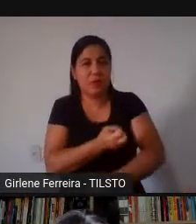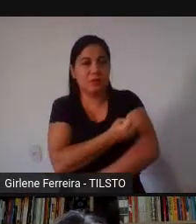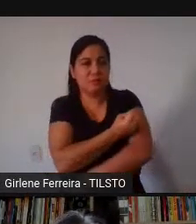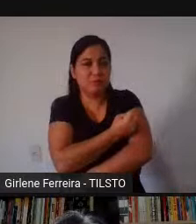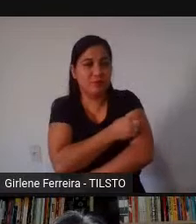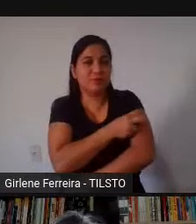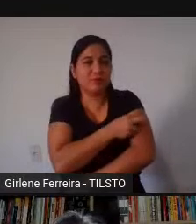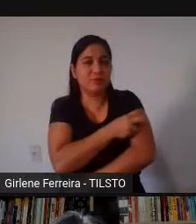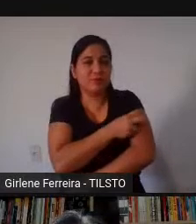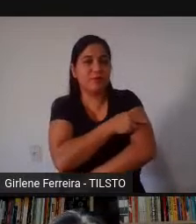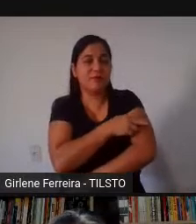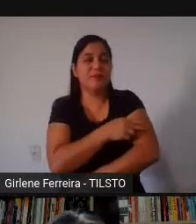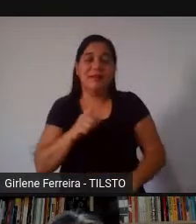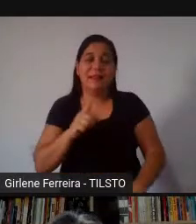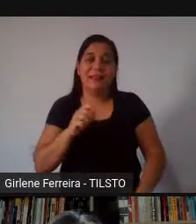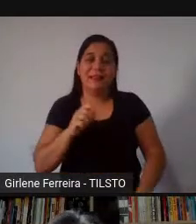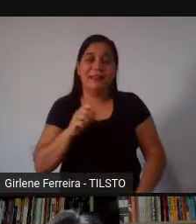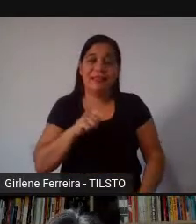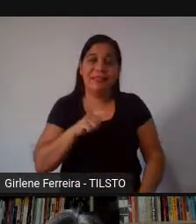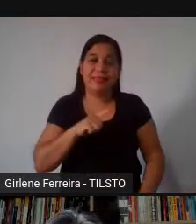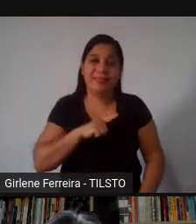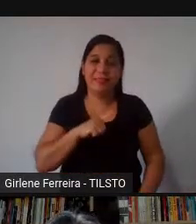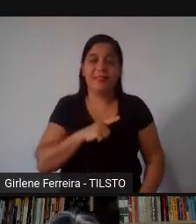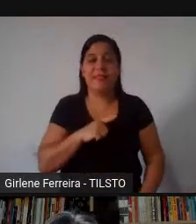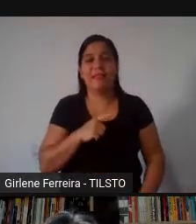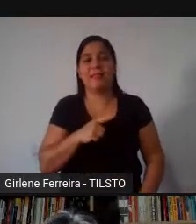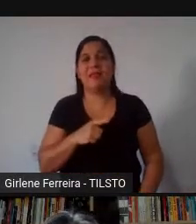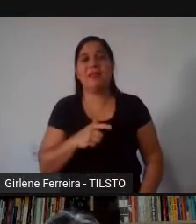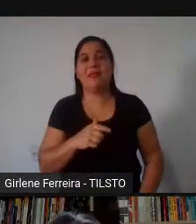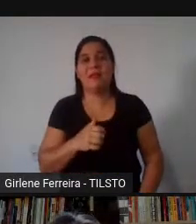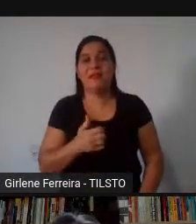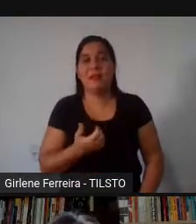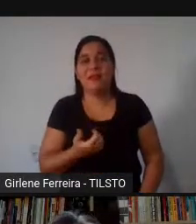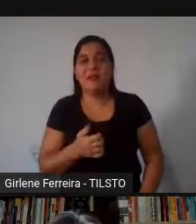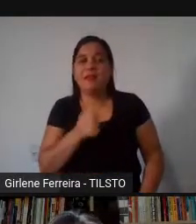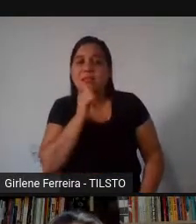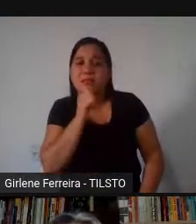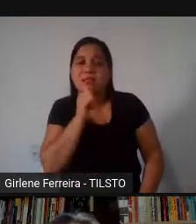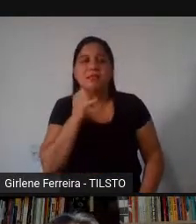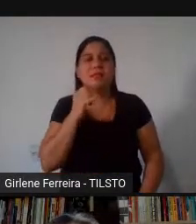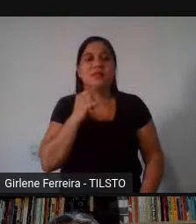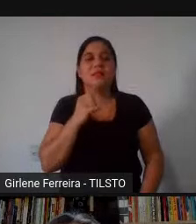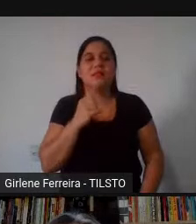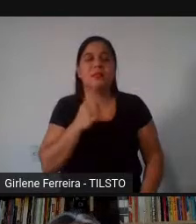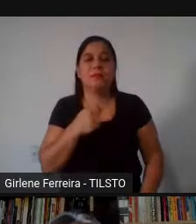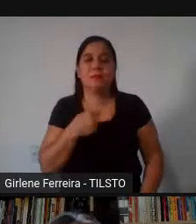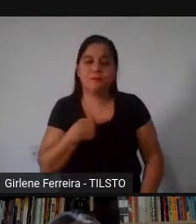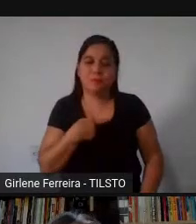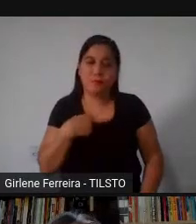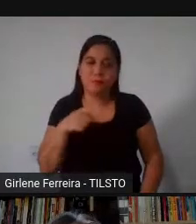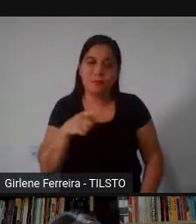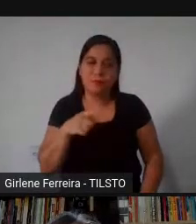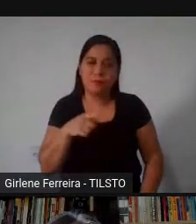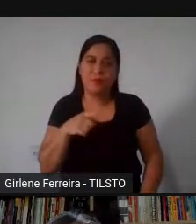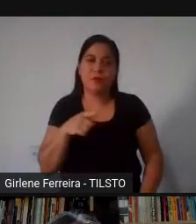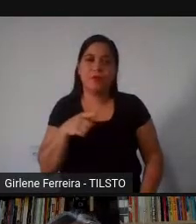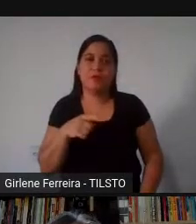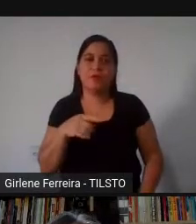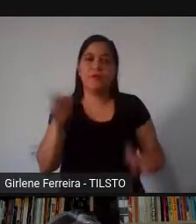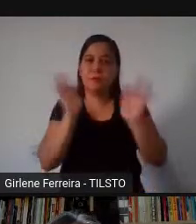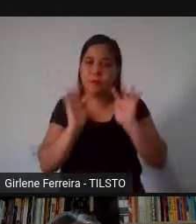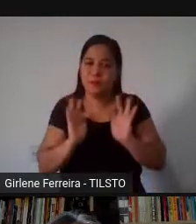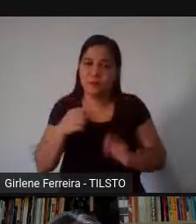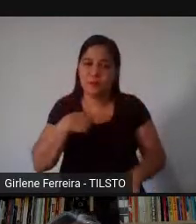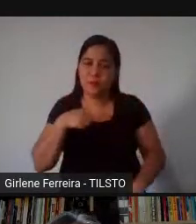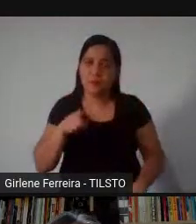esse exemplo, têm essa visão de que isso é para elas também. Eu tive uma grande felicidade quando fui fazer o PIC Júnior no ensino médio, como medalhista, como